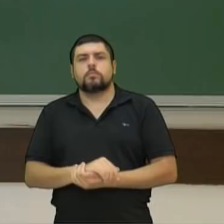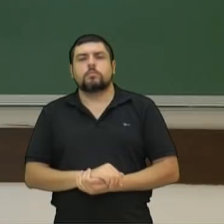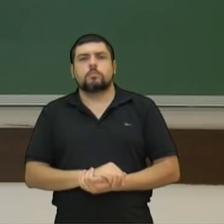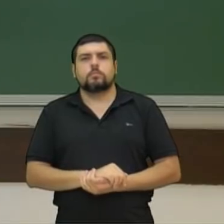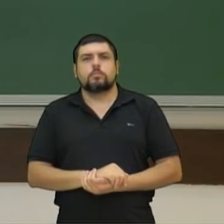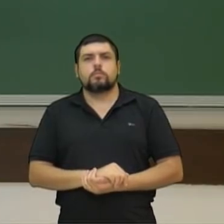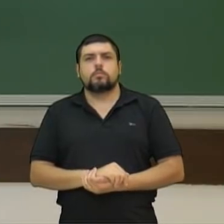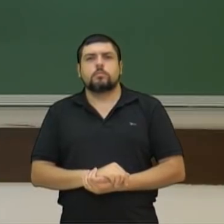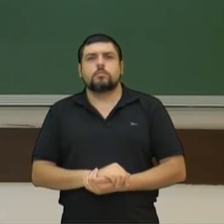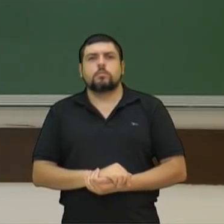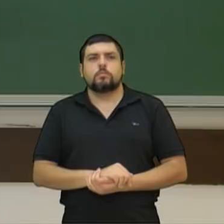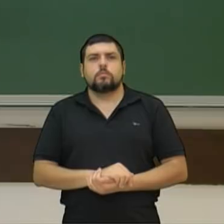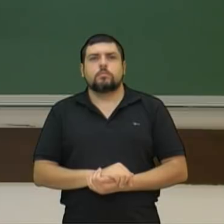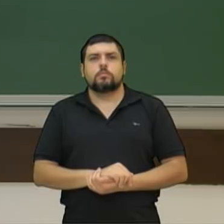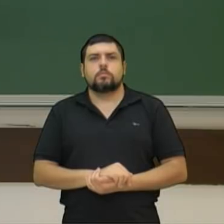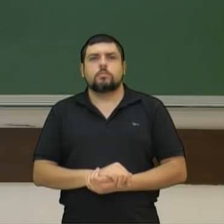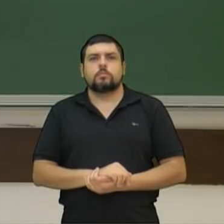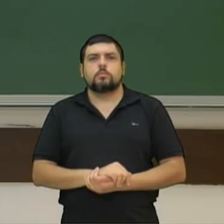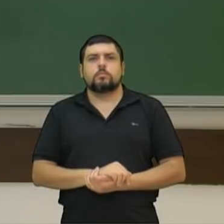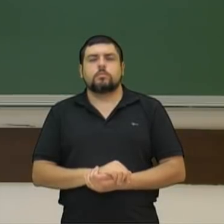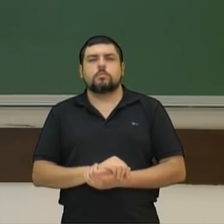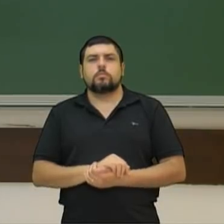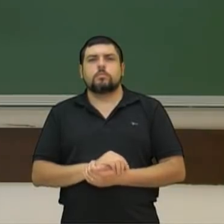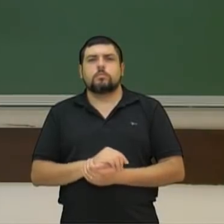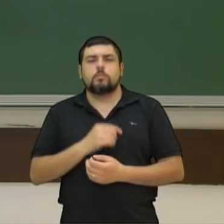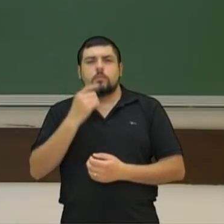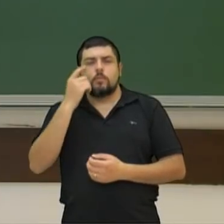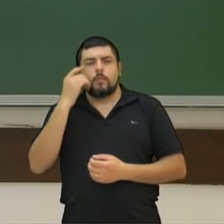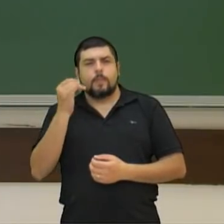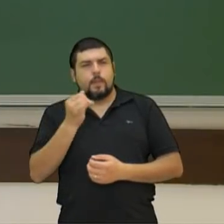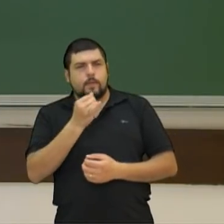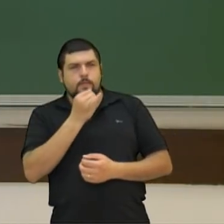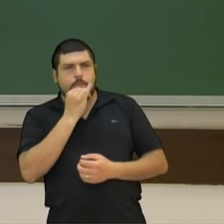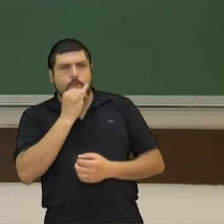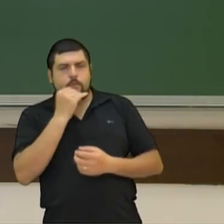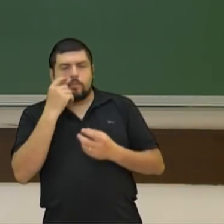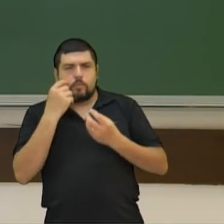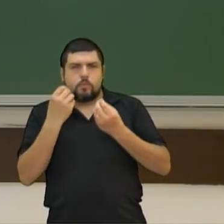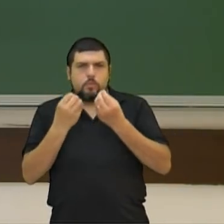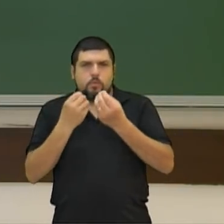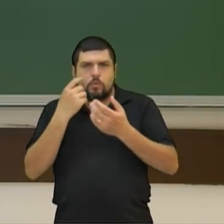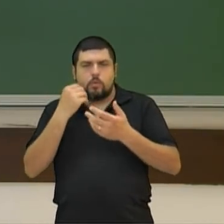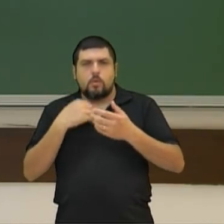esse exemplo aqui, essa propriedade aqui, fala sobre a divisão